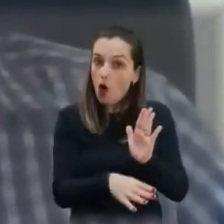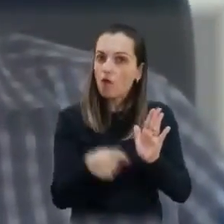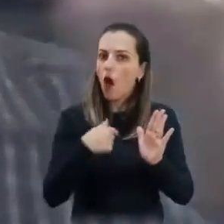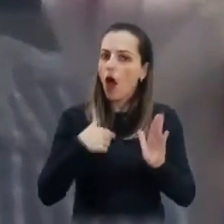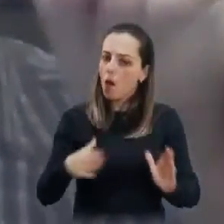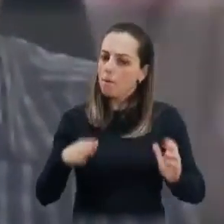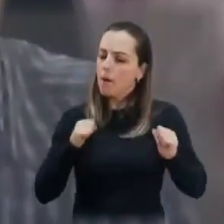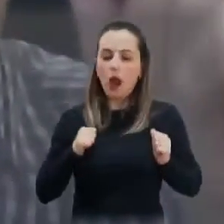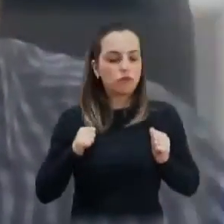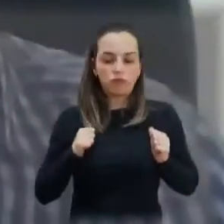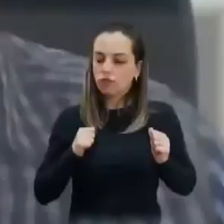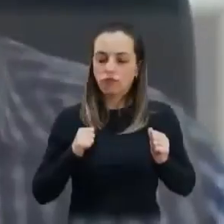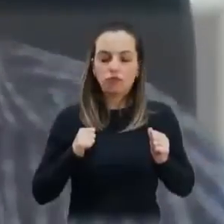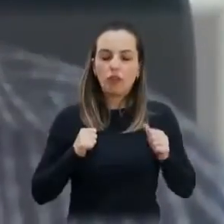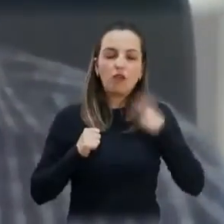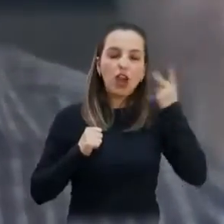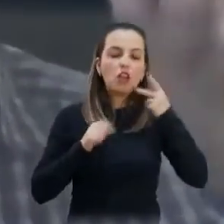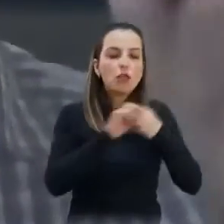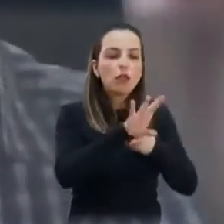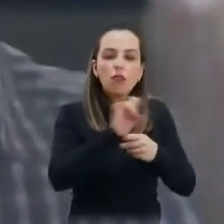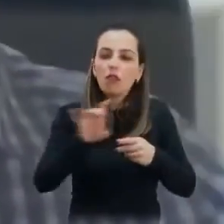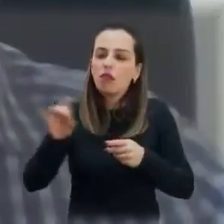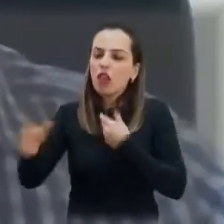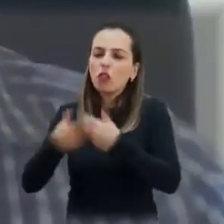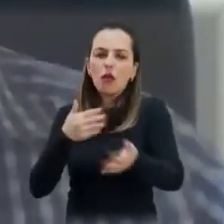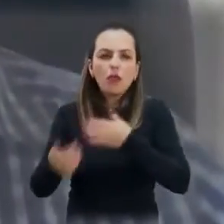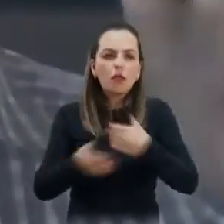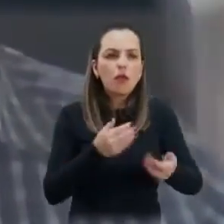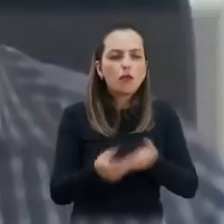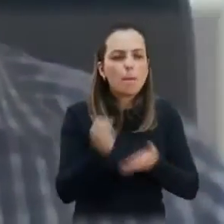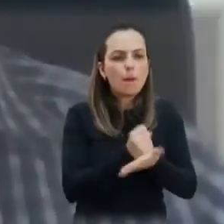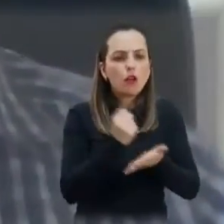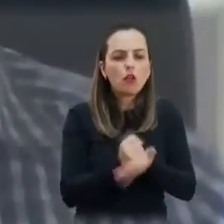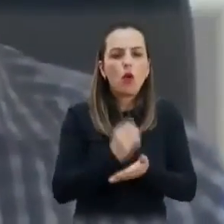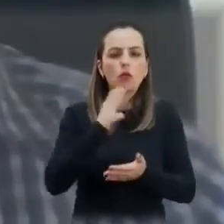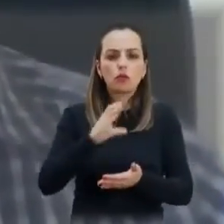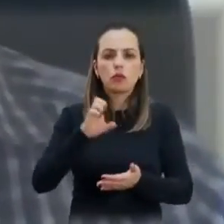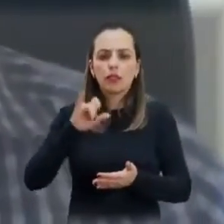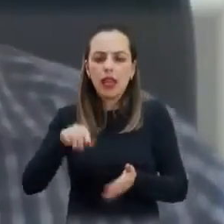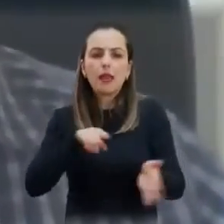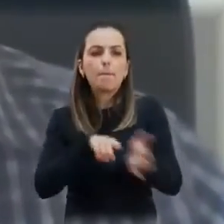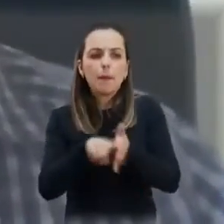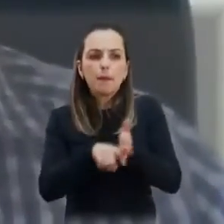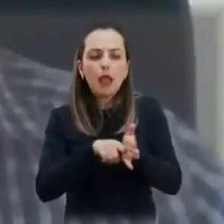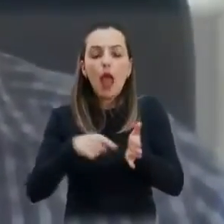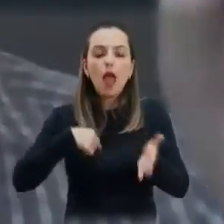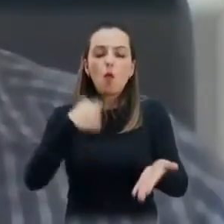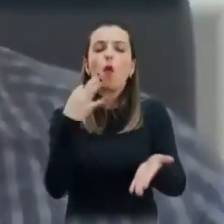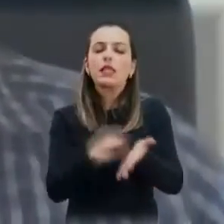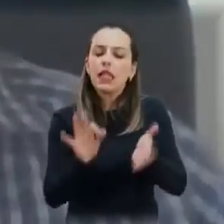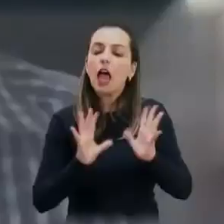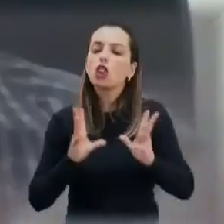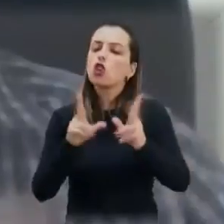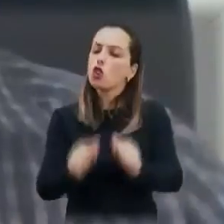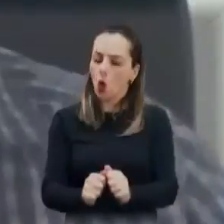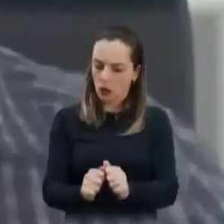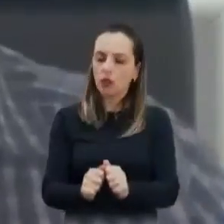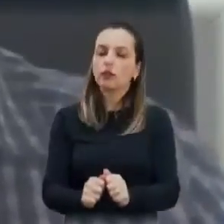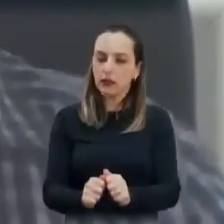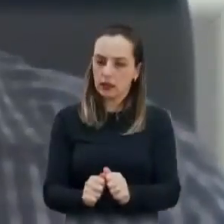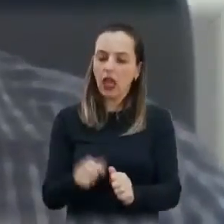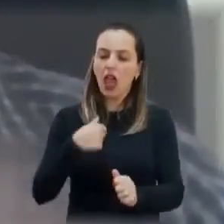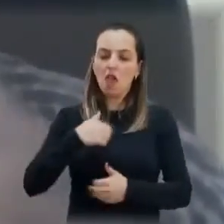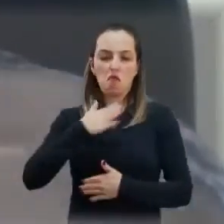me furtar de qualquer vereador dessa casa que protocolar uma SEI investigatória, não vou me furtar de assinar, e deixo esclarecido isso com